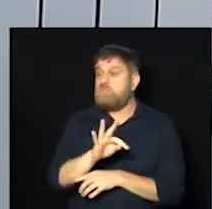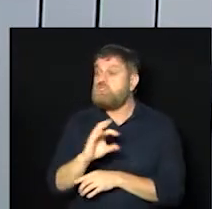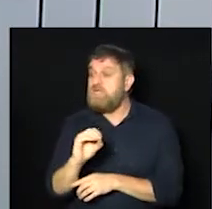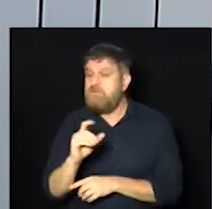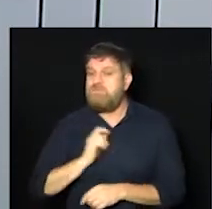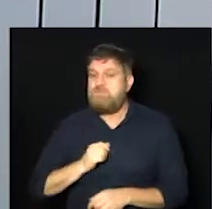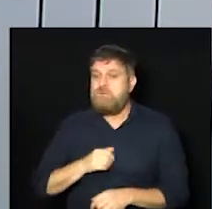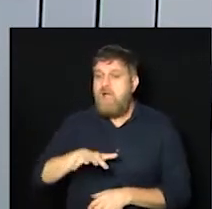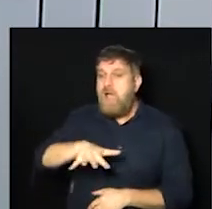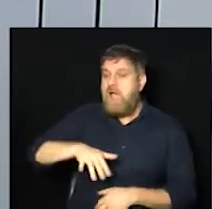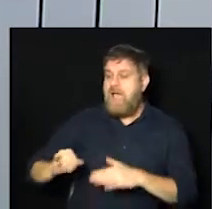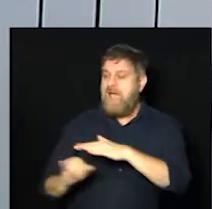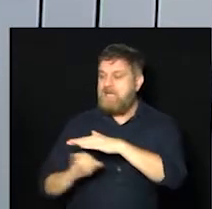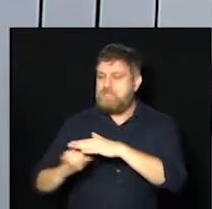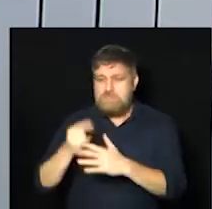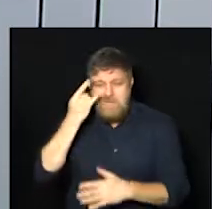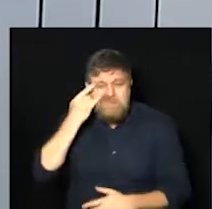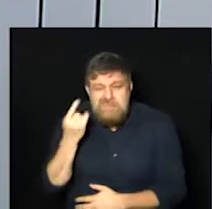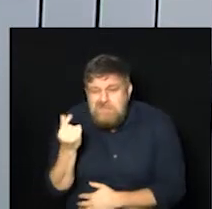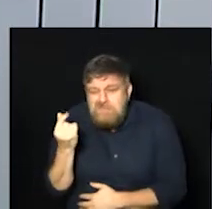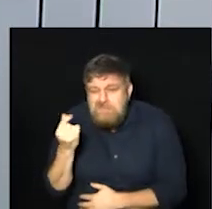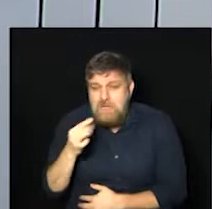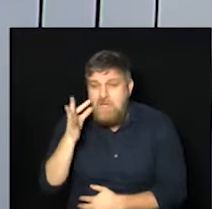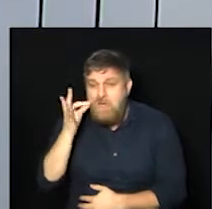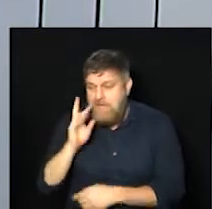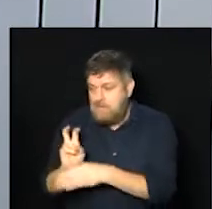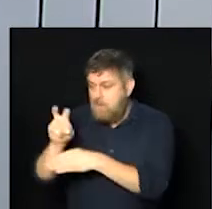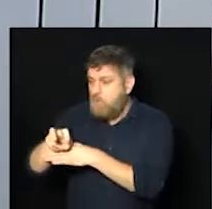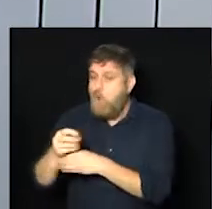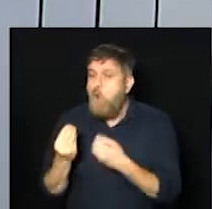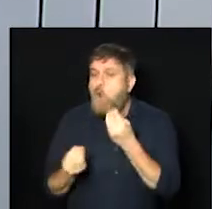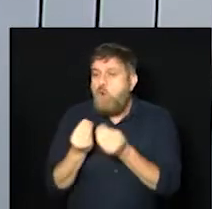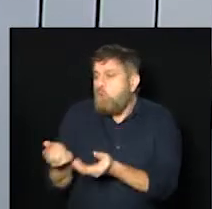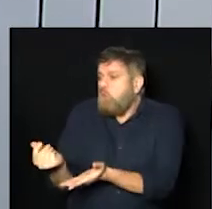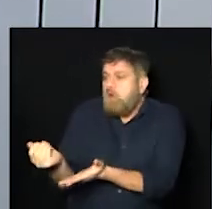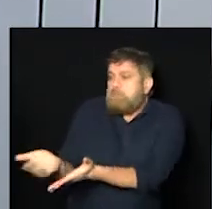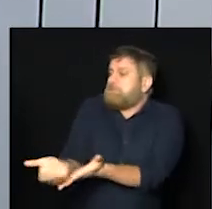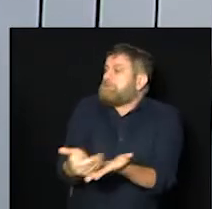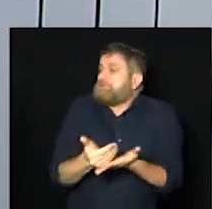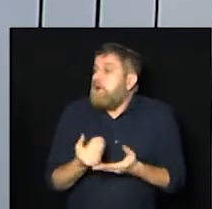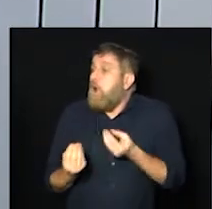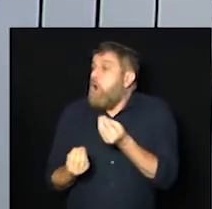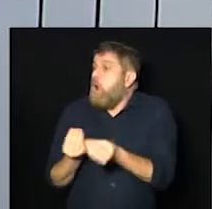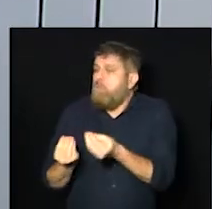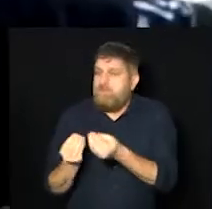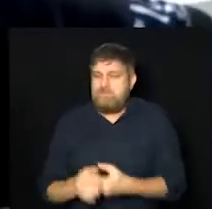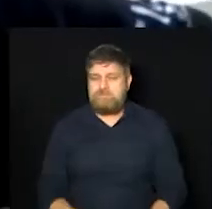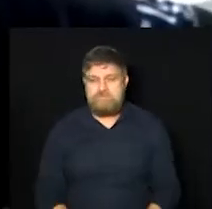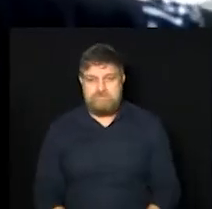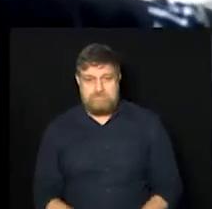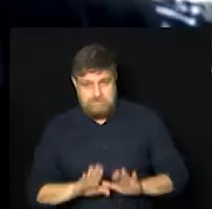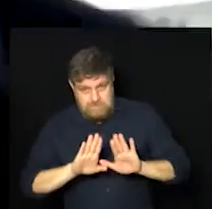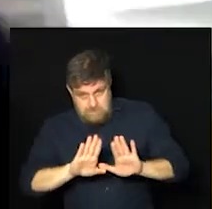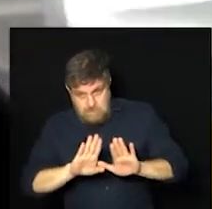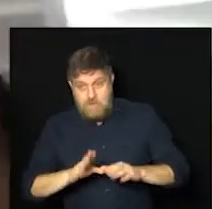Pulo do Gato é sem fins lucrativos. O clube, ele se sustenta hoje de que maneira? Não,